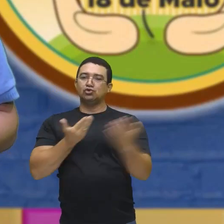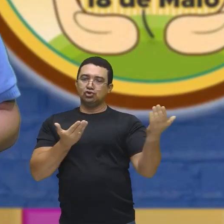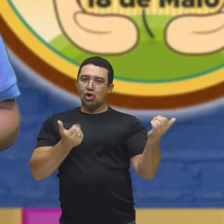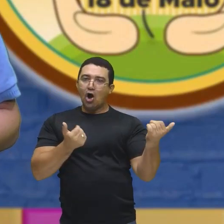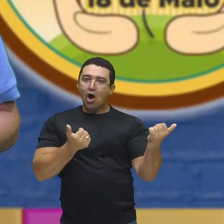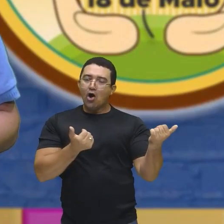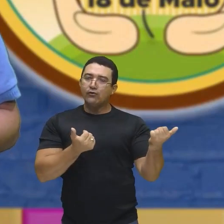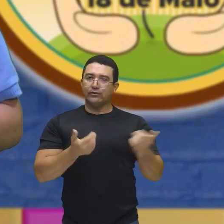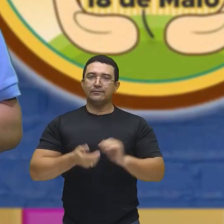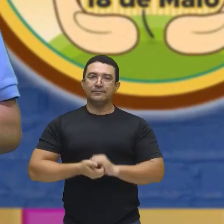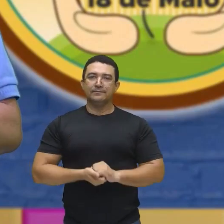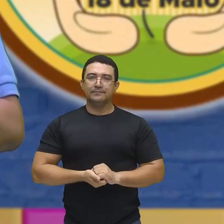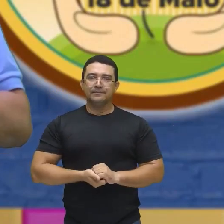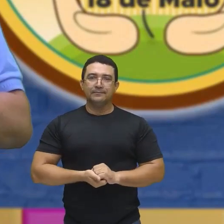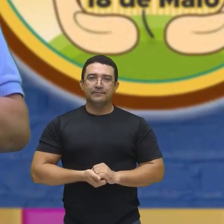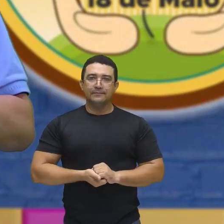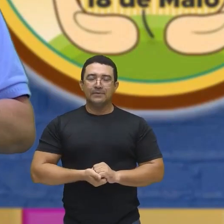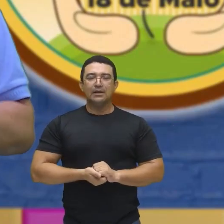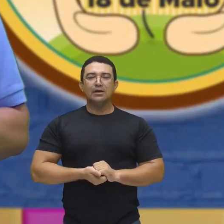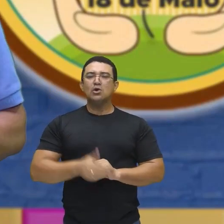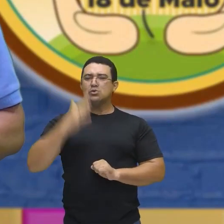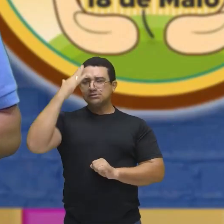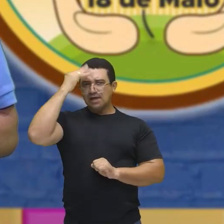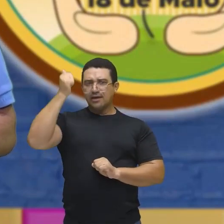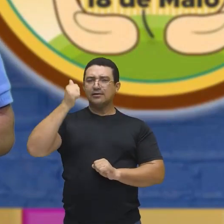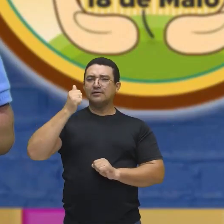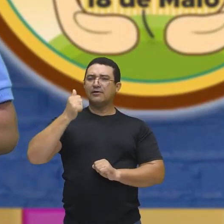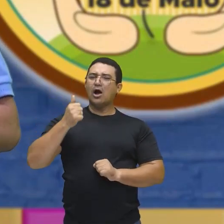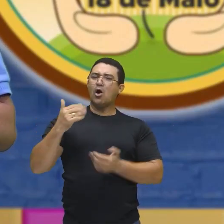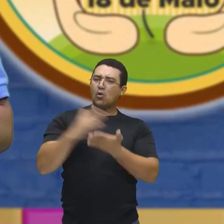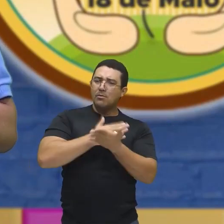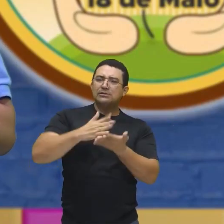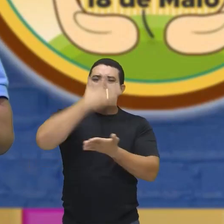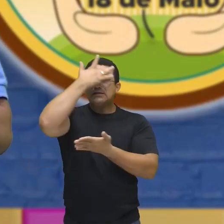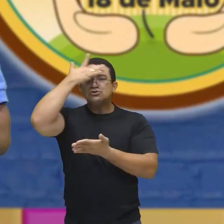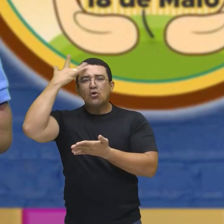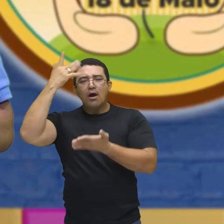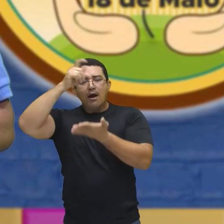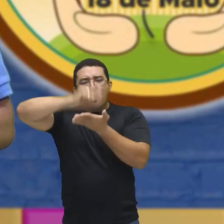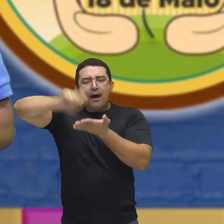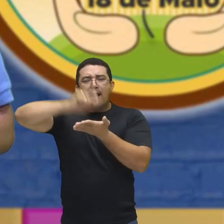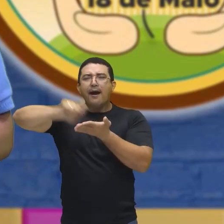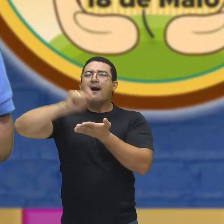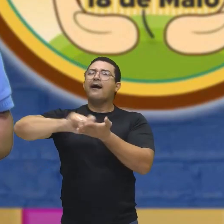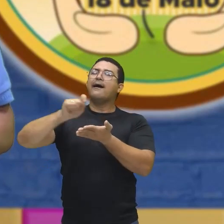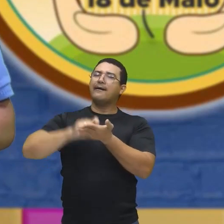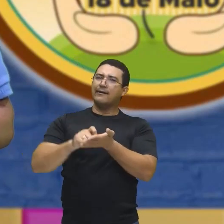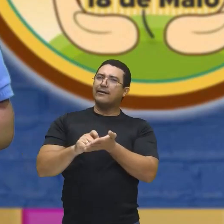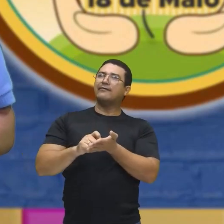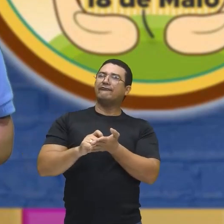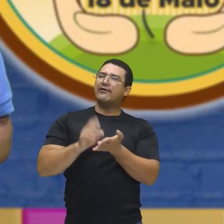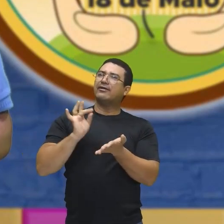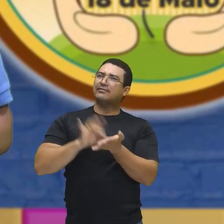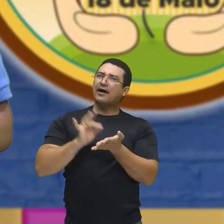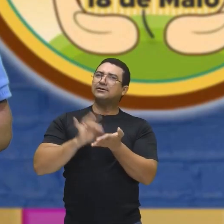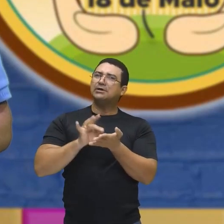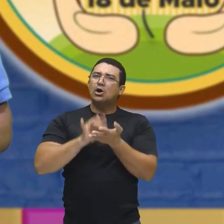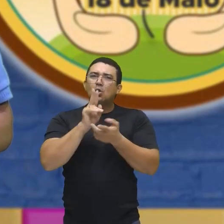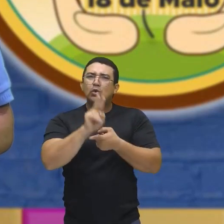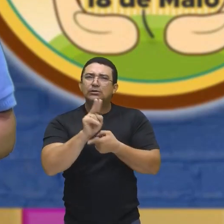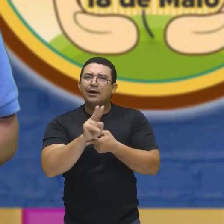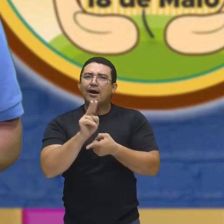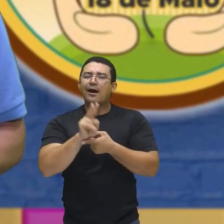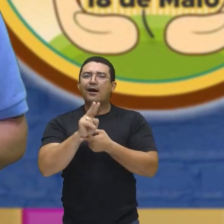hora, certo? Tenho certeza que várias pessoas já estão escrevendo aí, realmente cuidar, preservar,